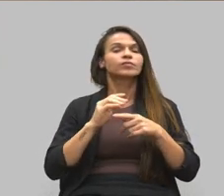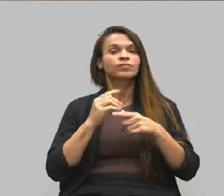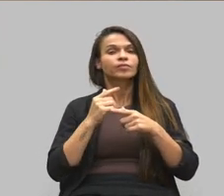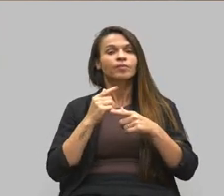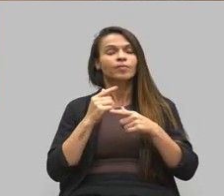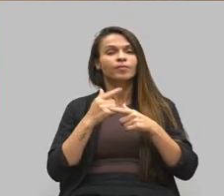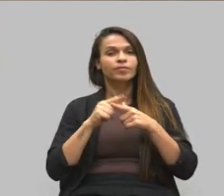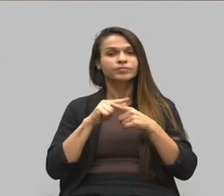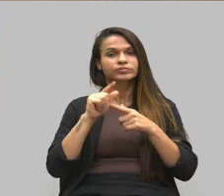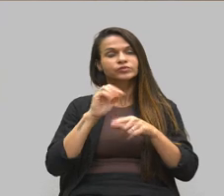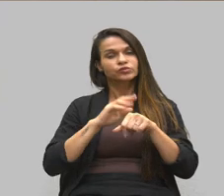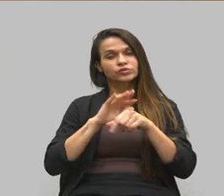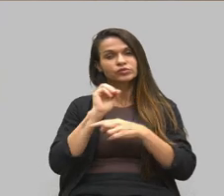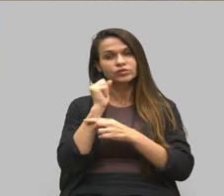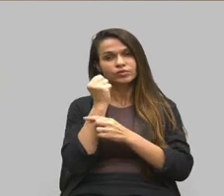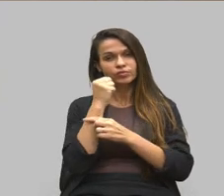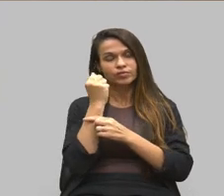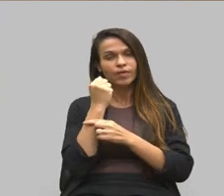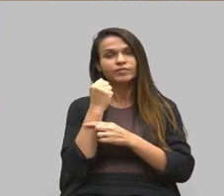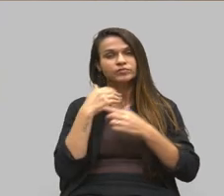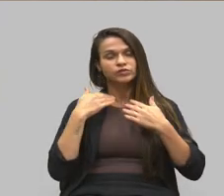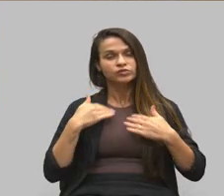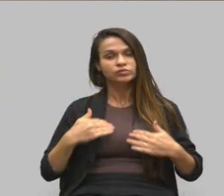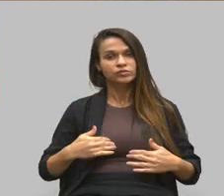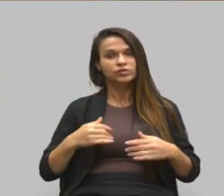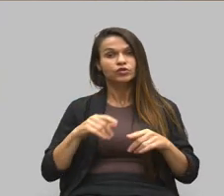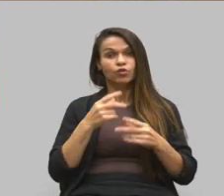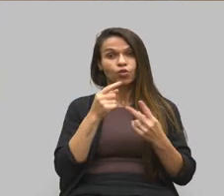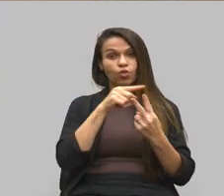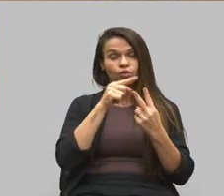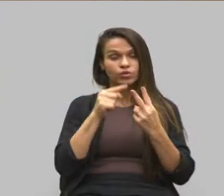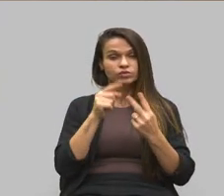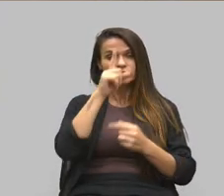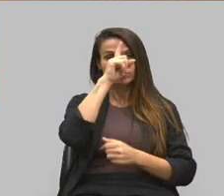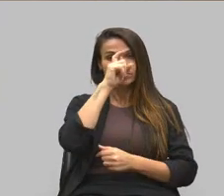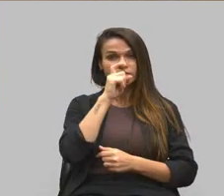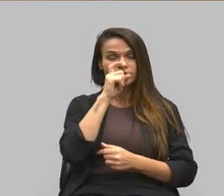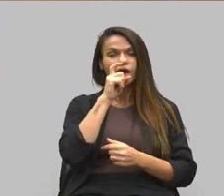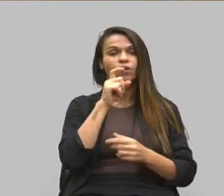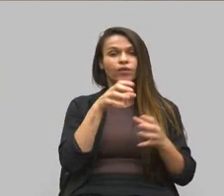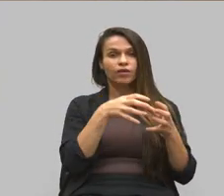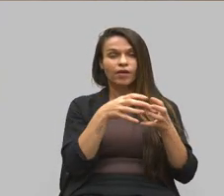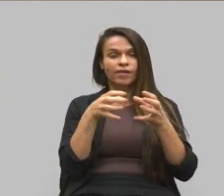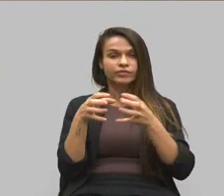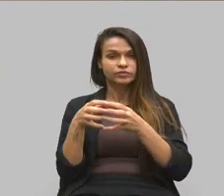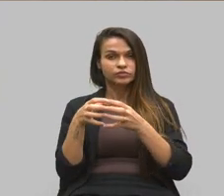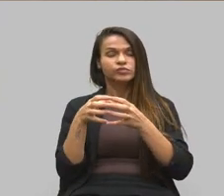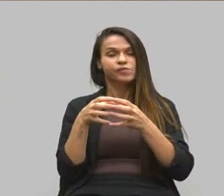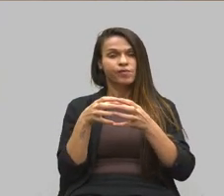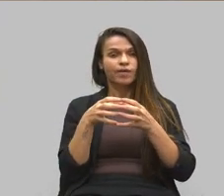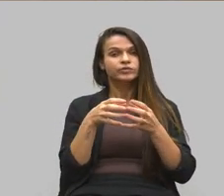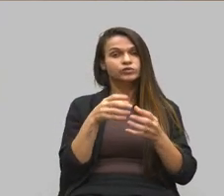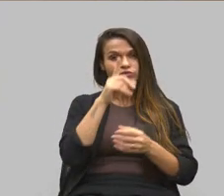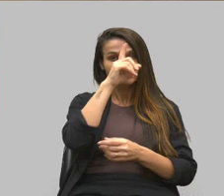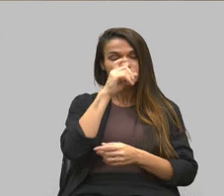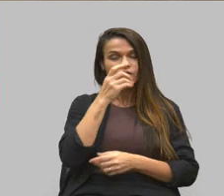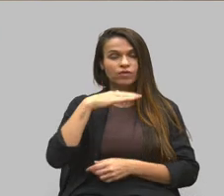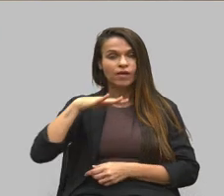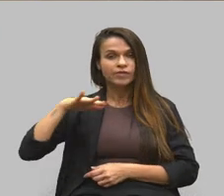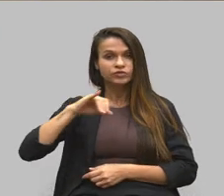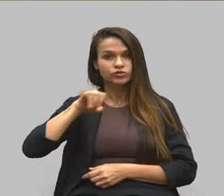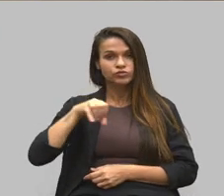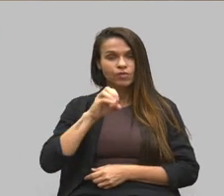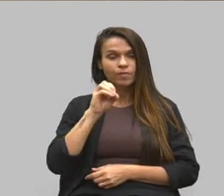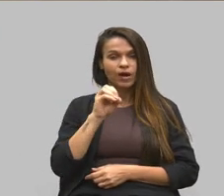programa ventilar em dois hospitais da rede e o Hospital Infantil João Paulo I na área infanto